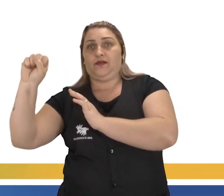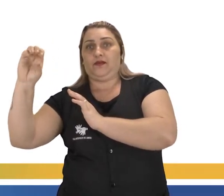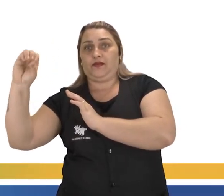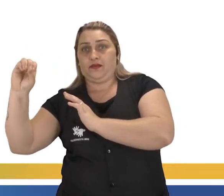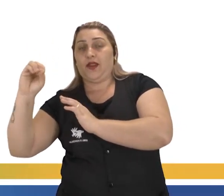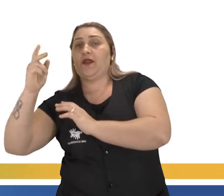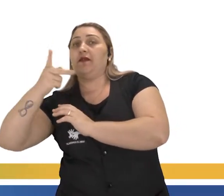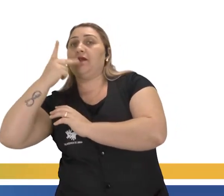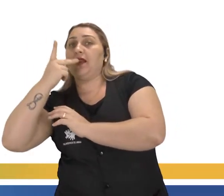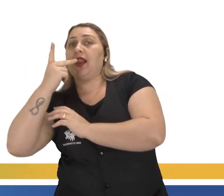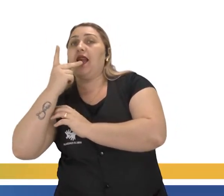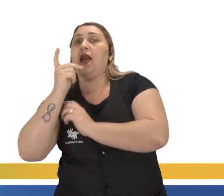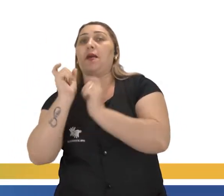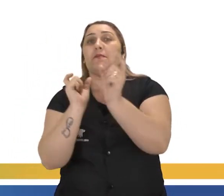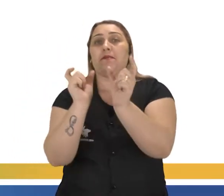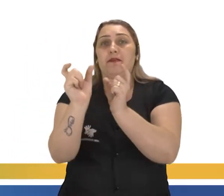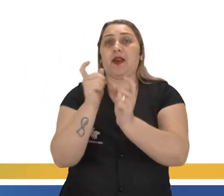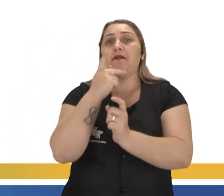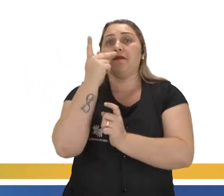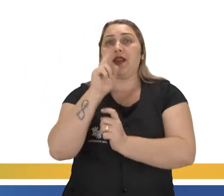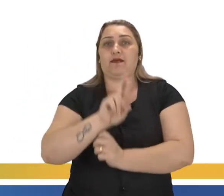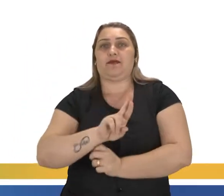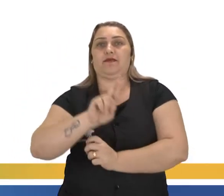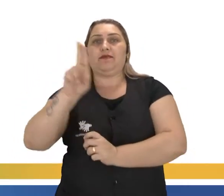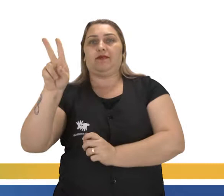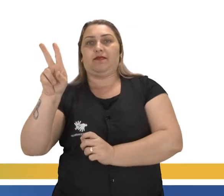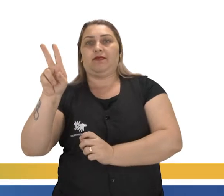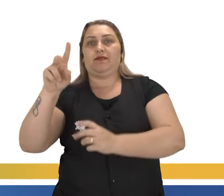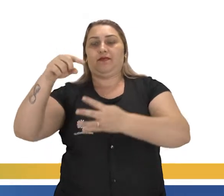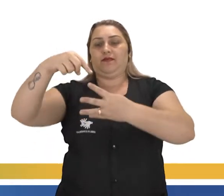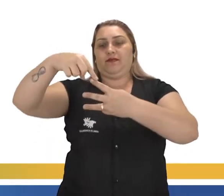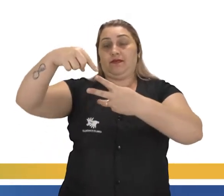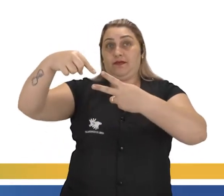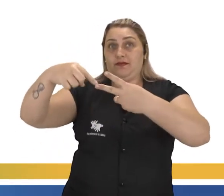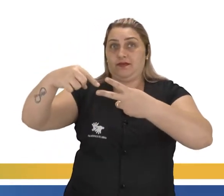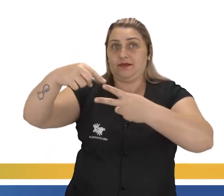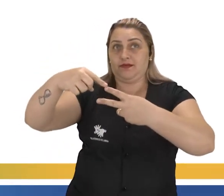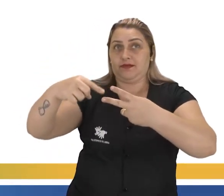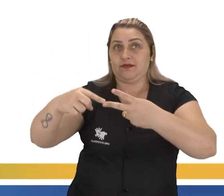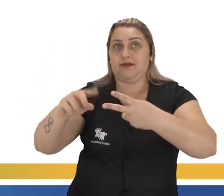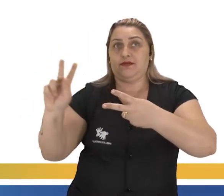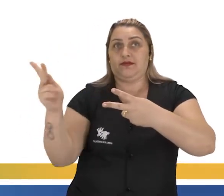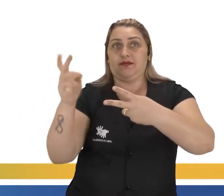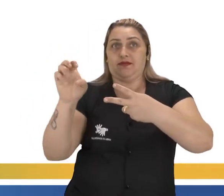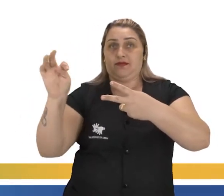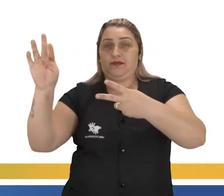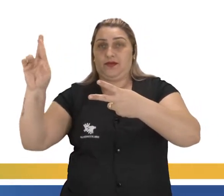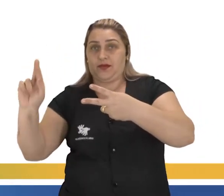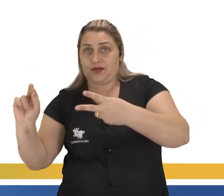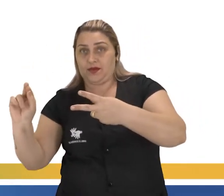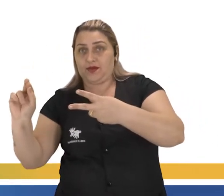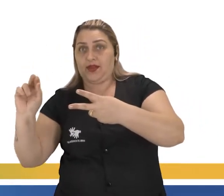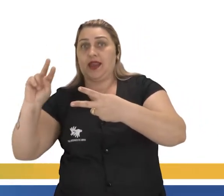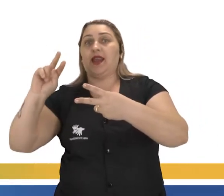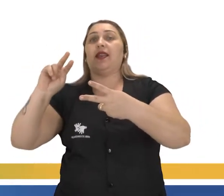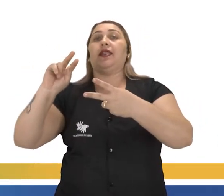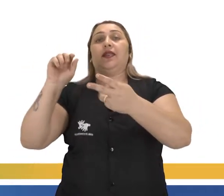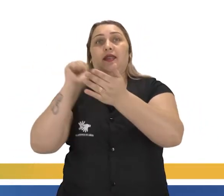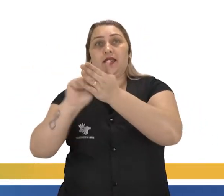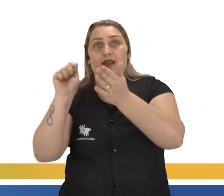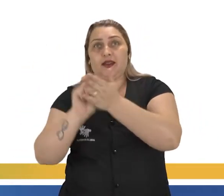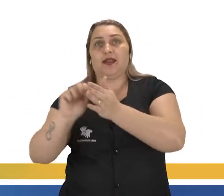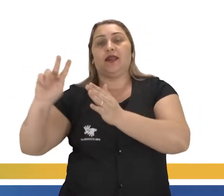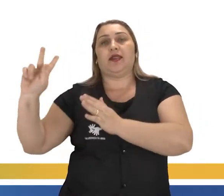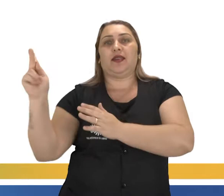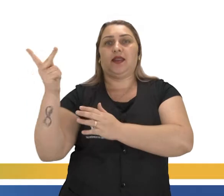seja, palavras que têm a fala diferente. Essas aí vão se dividir em 2 categorias. Heterográficas, de escrita,